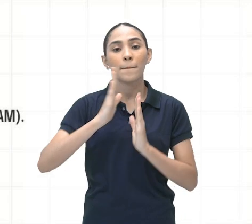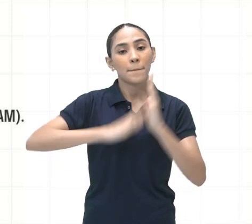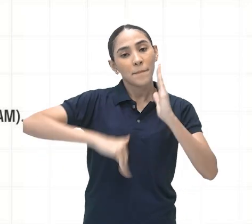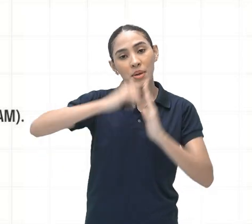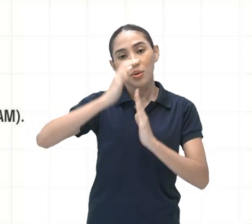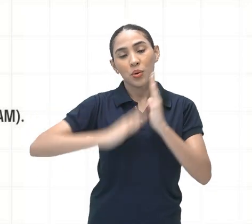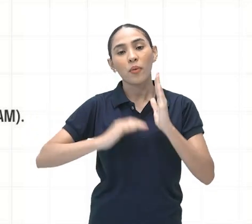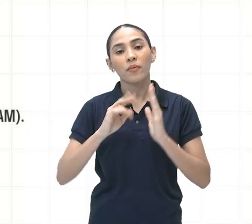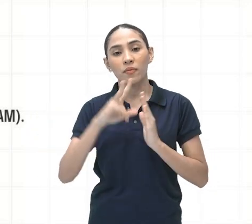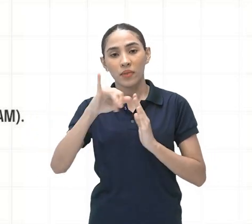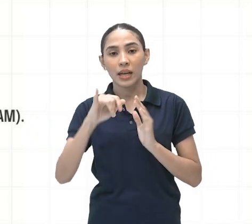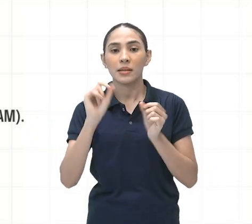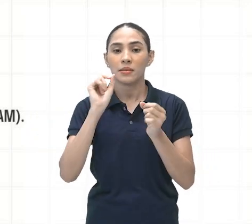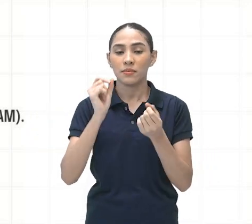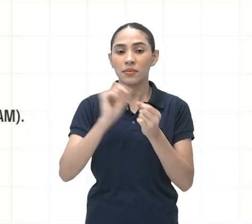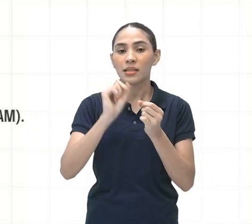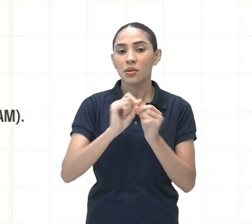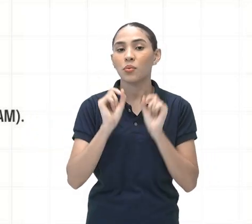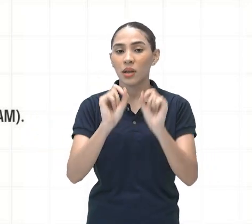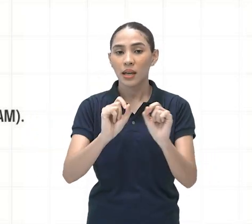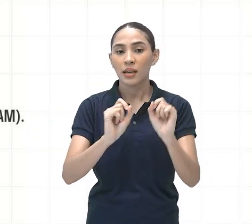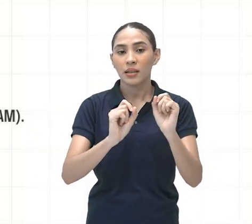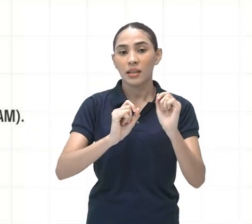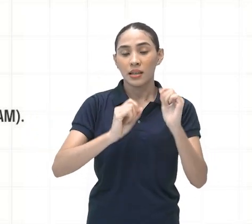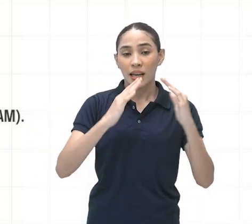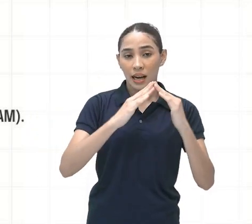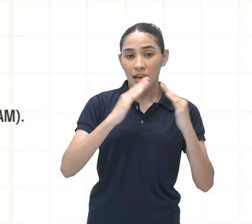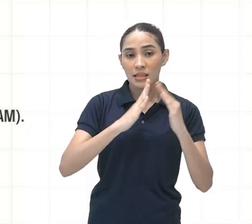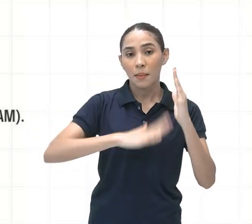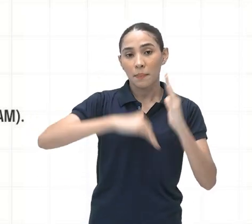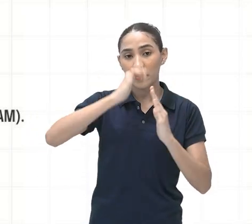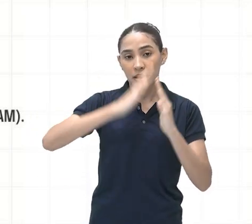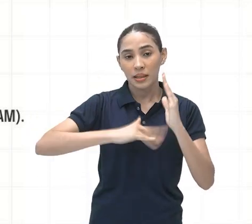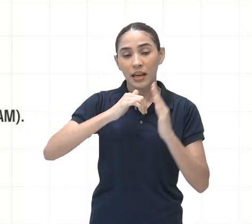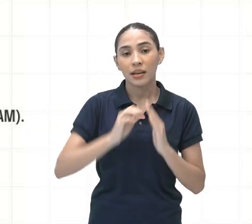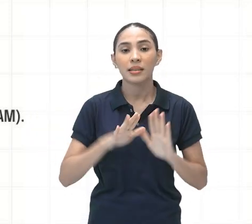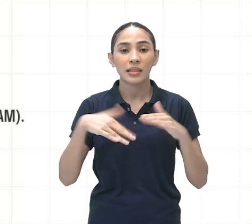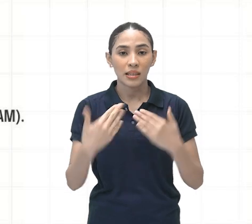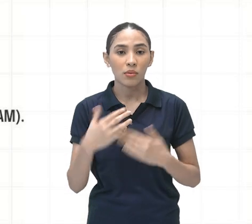casa, segundo o nosso texto. Ele passa 6 dias,